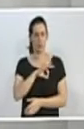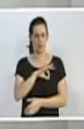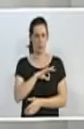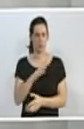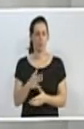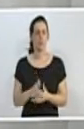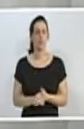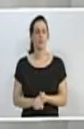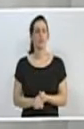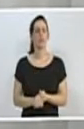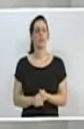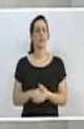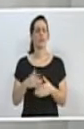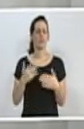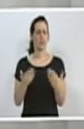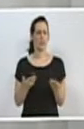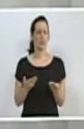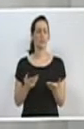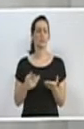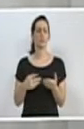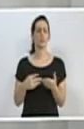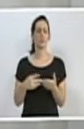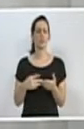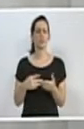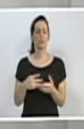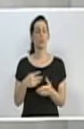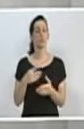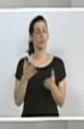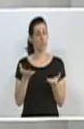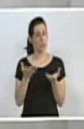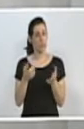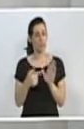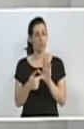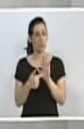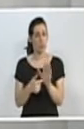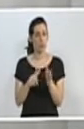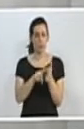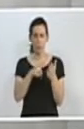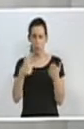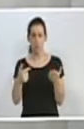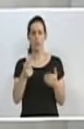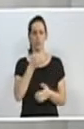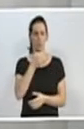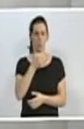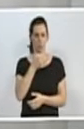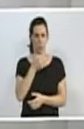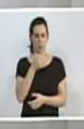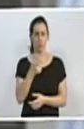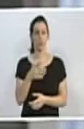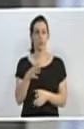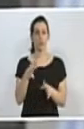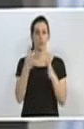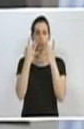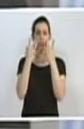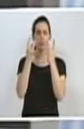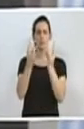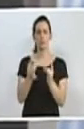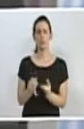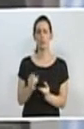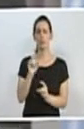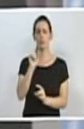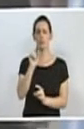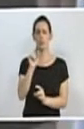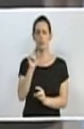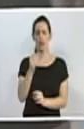eu poderia lançar mão de uma reportagem do Jornal de Santa Catarina, onde chama atenção para